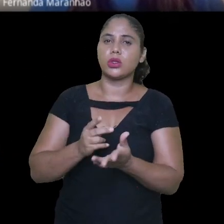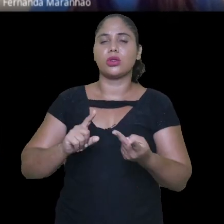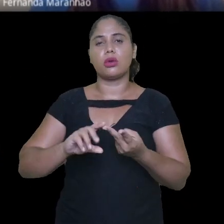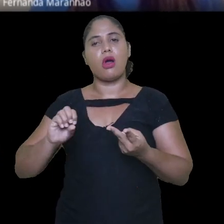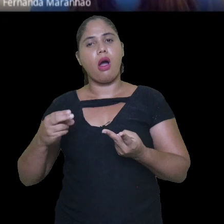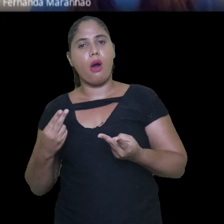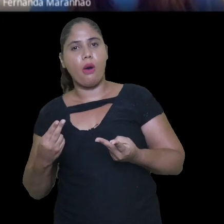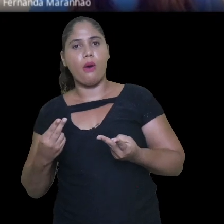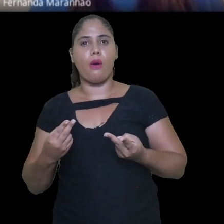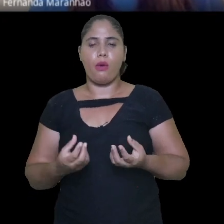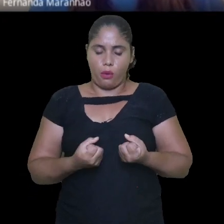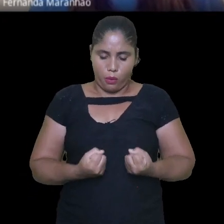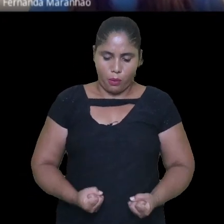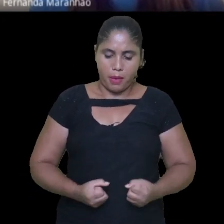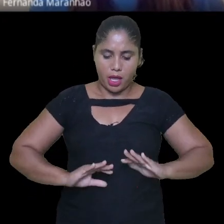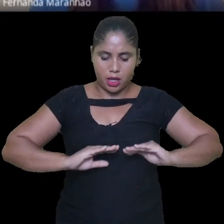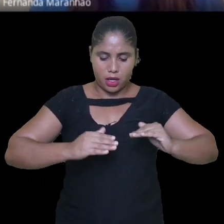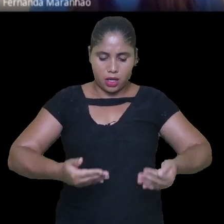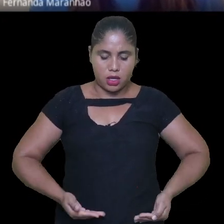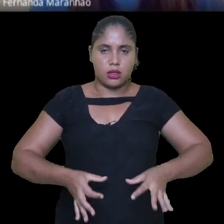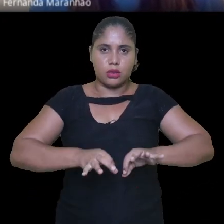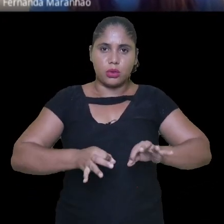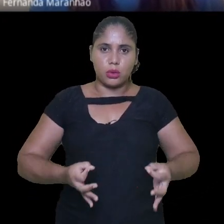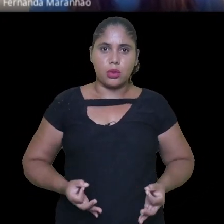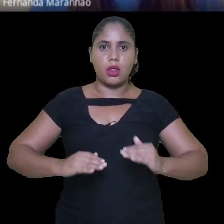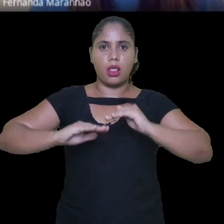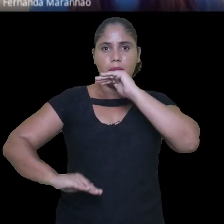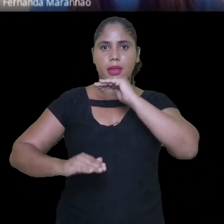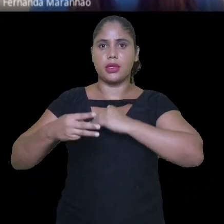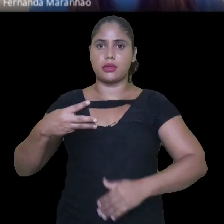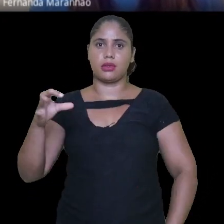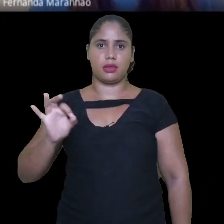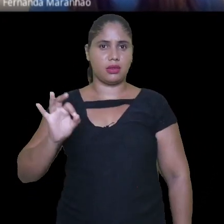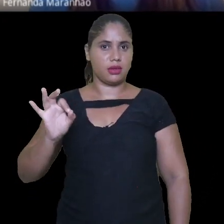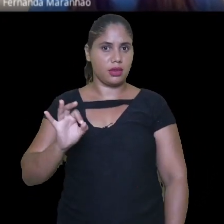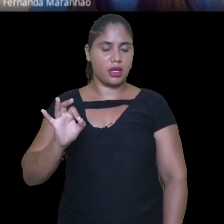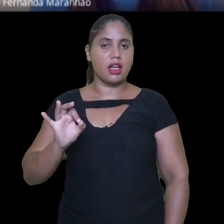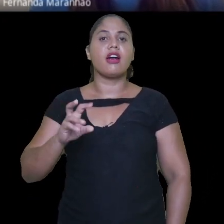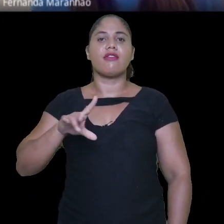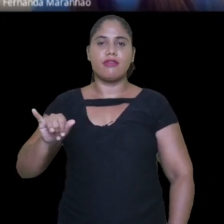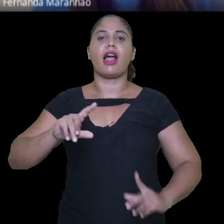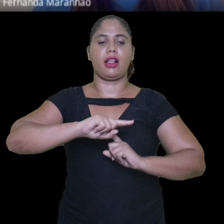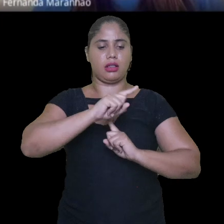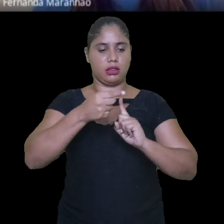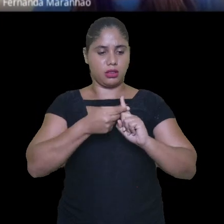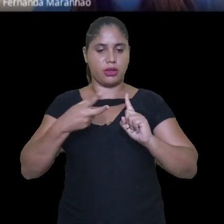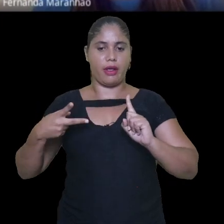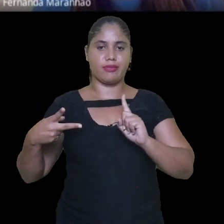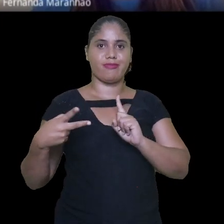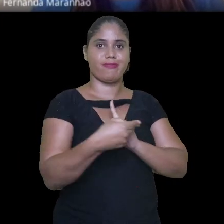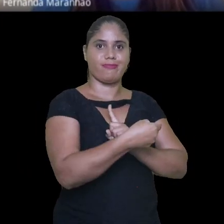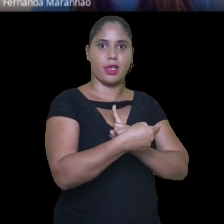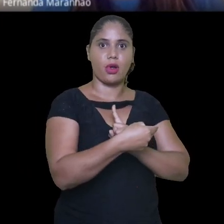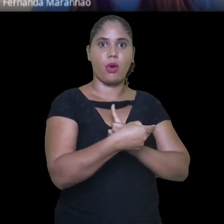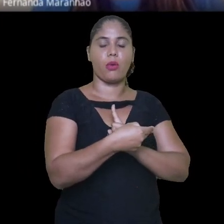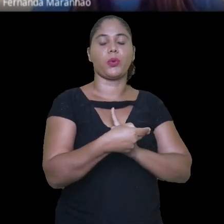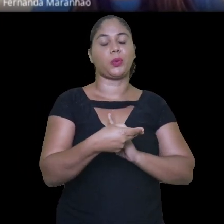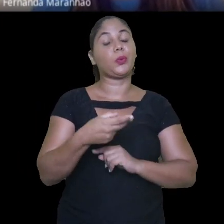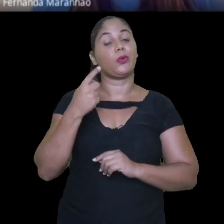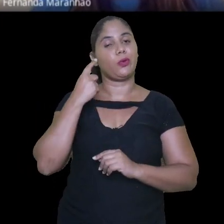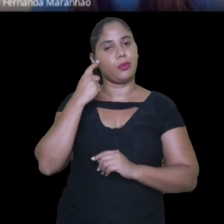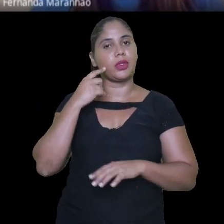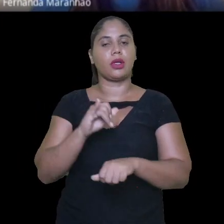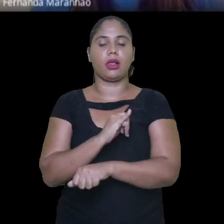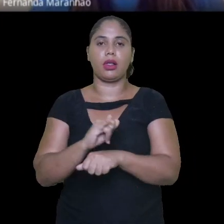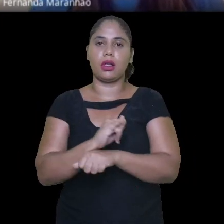os bebês acima de 37 semanas, a qualquer momento, se trata de uma restrição de crescimento, a gestação deve ser